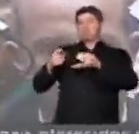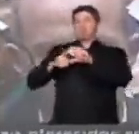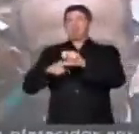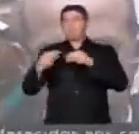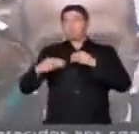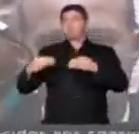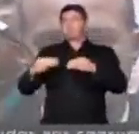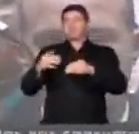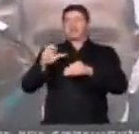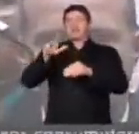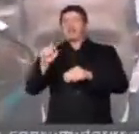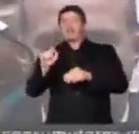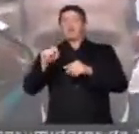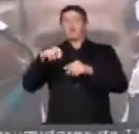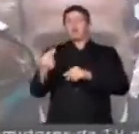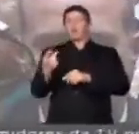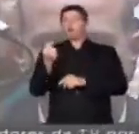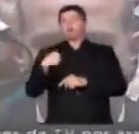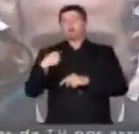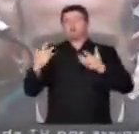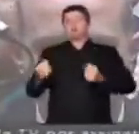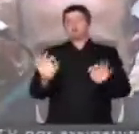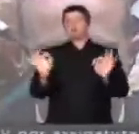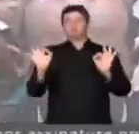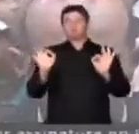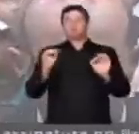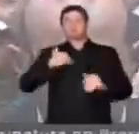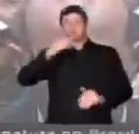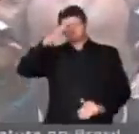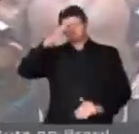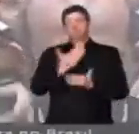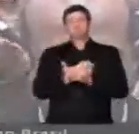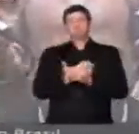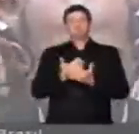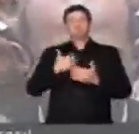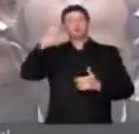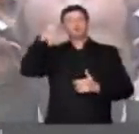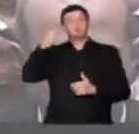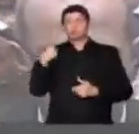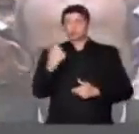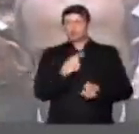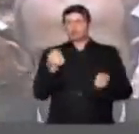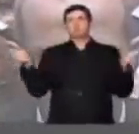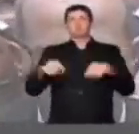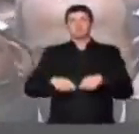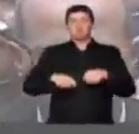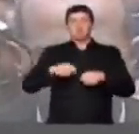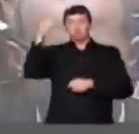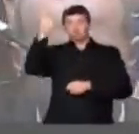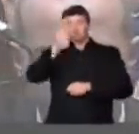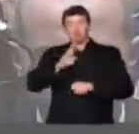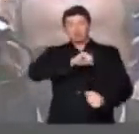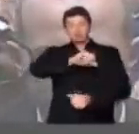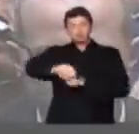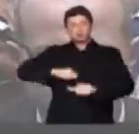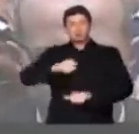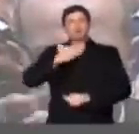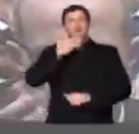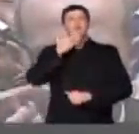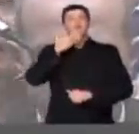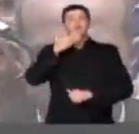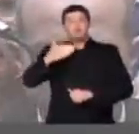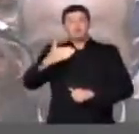nenhum. Consciência de quem sabe e acredita que nós podemos sim mudar o nosso país. Em nome